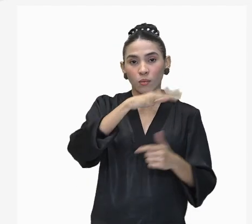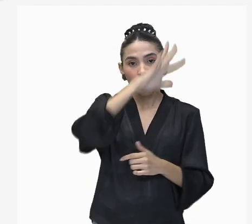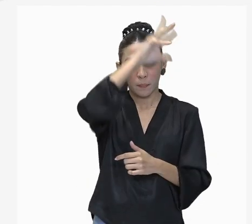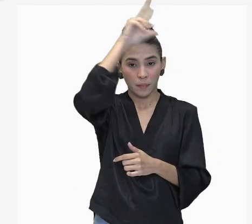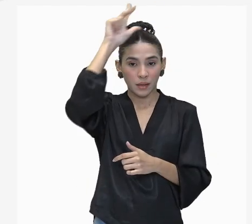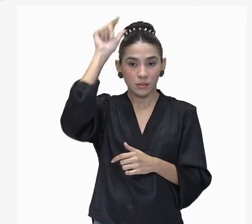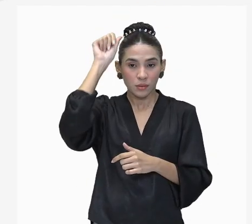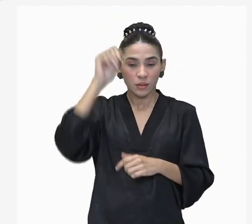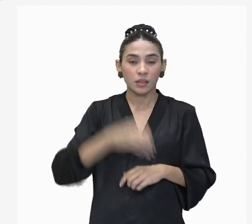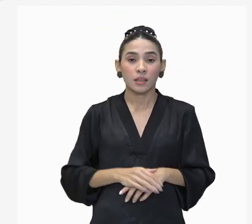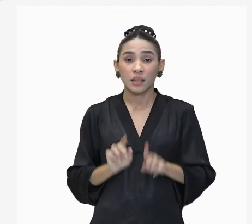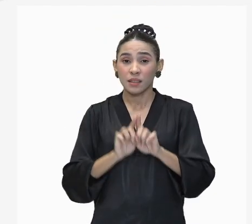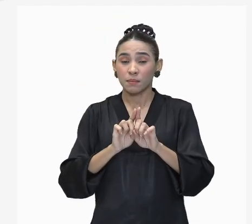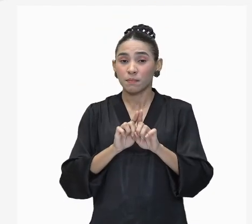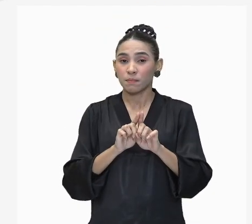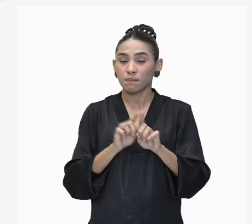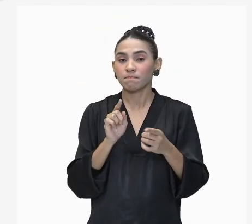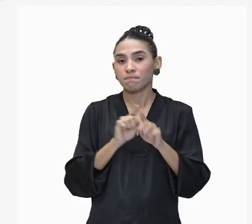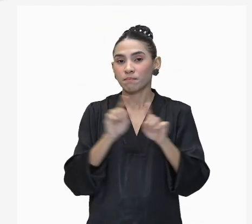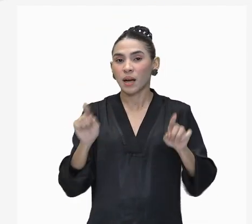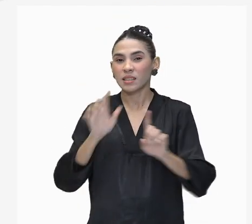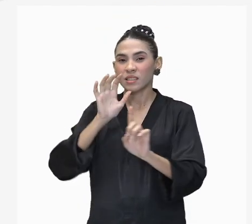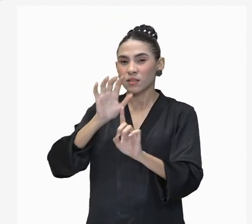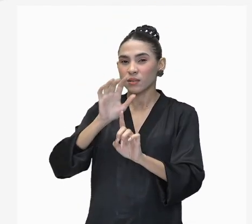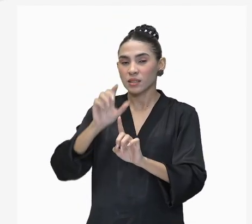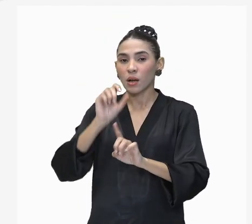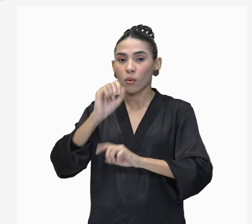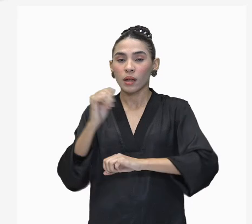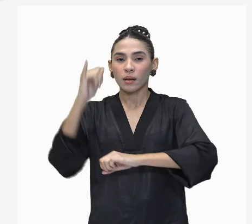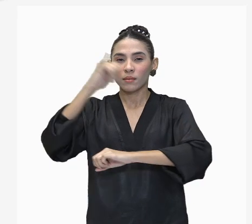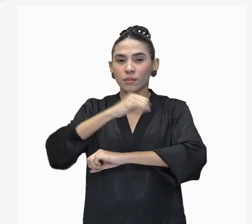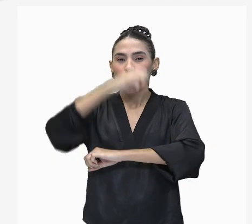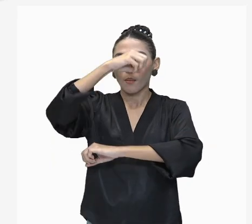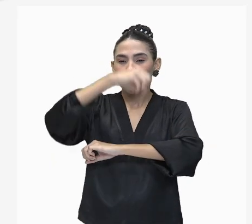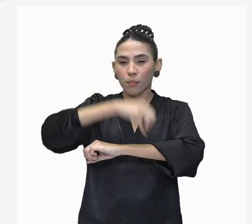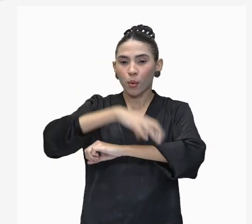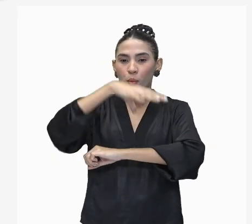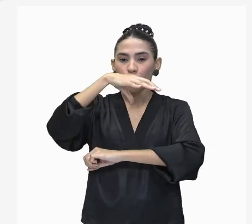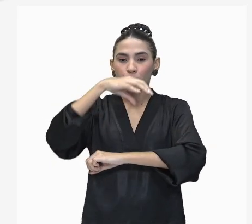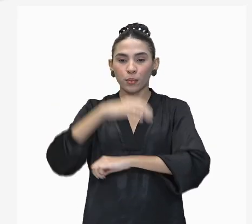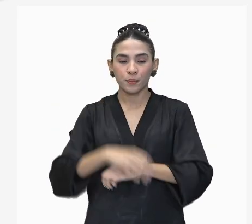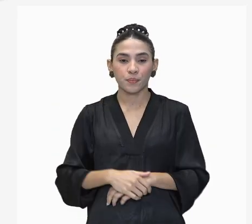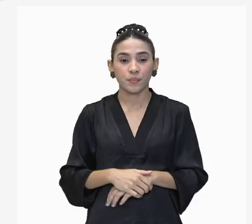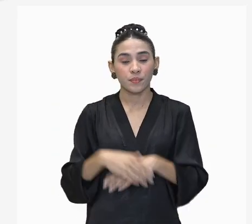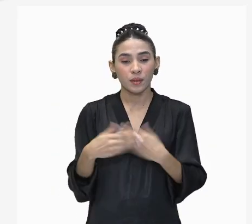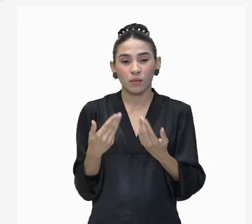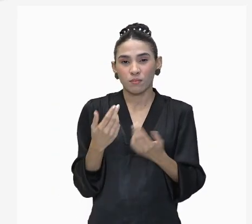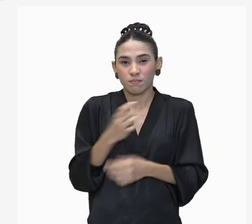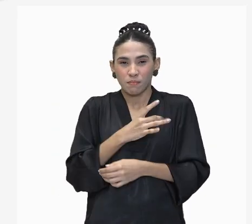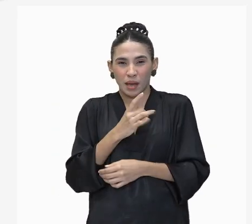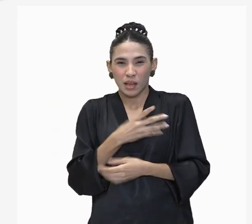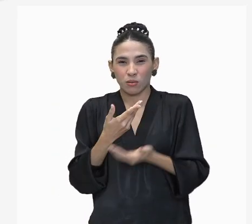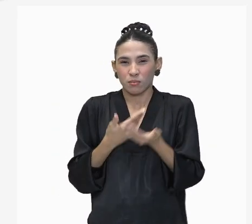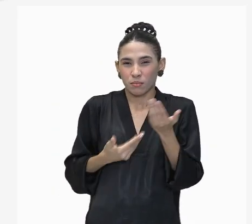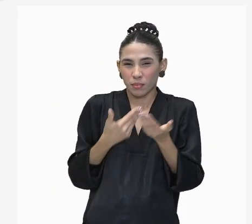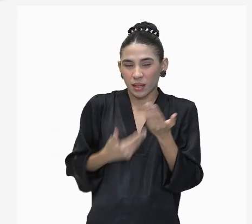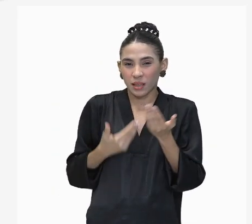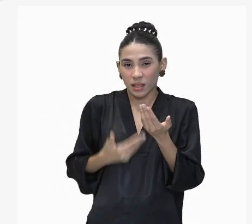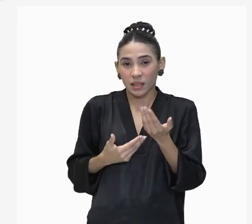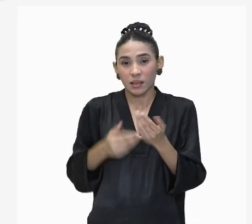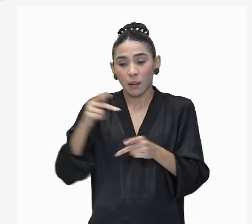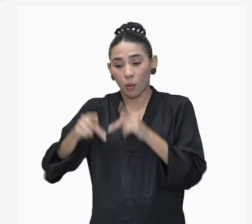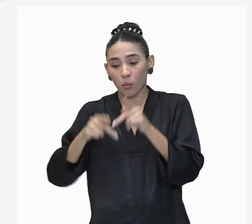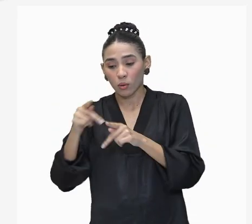vai ameaçar de bombardear a cidade. Então, por medo de perder o pouco que eles tinham, a população manauara